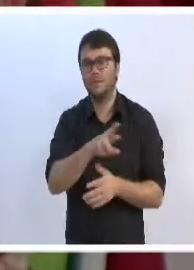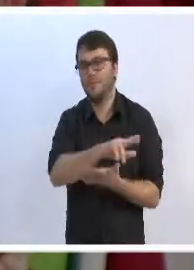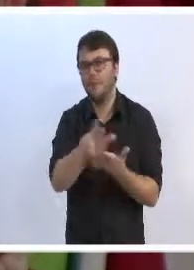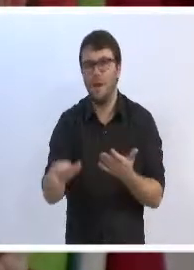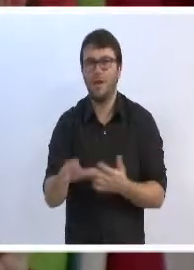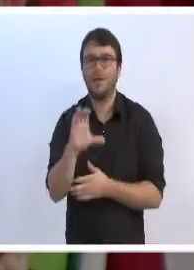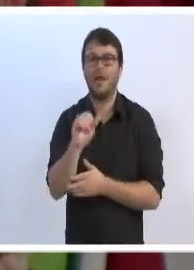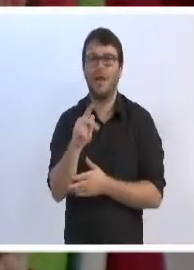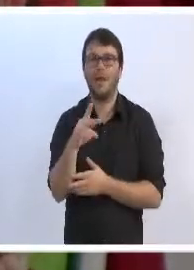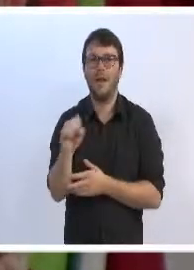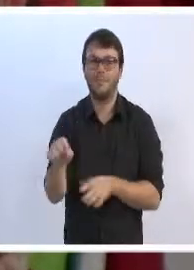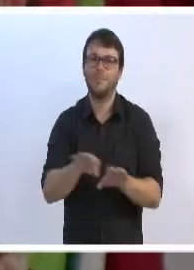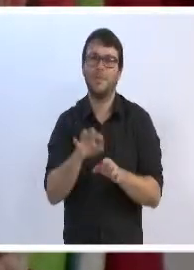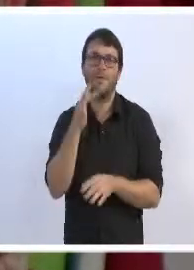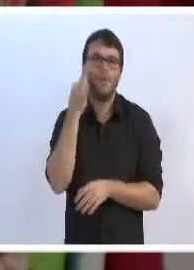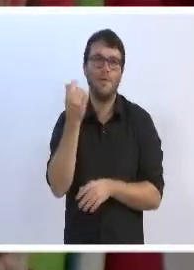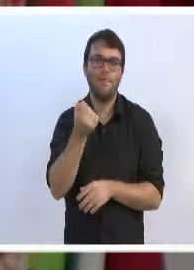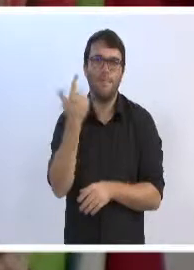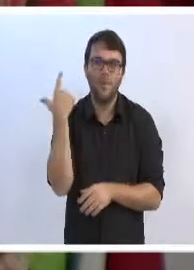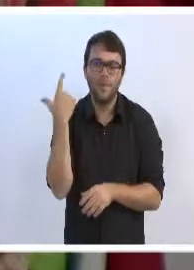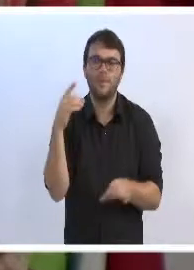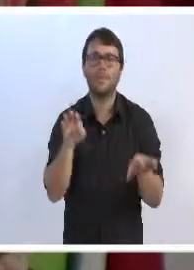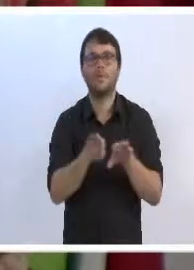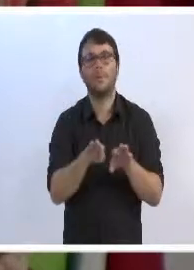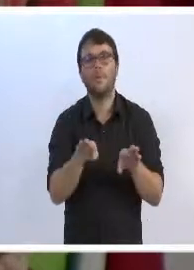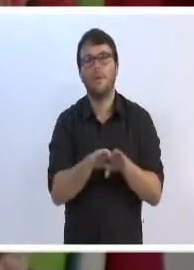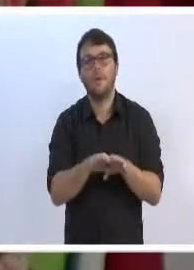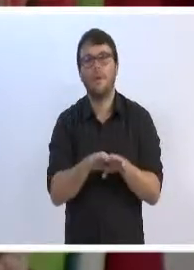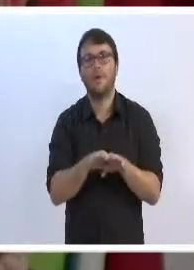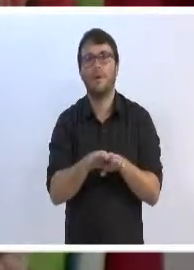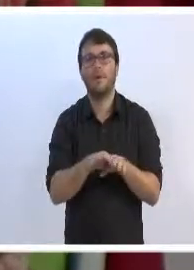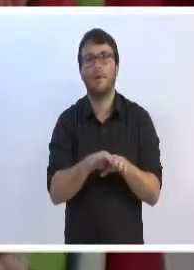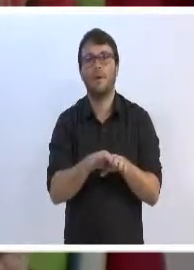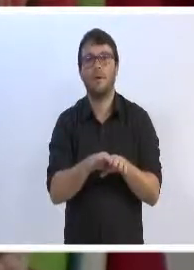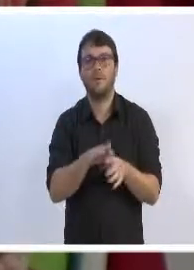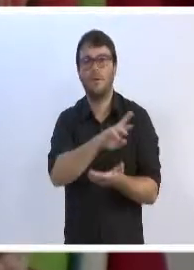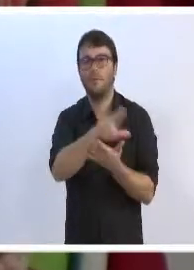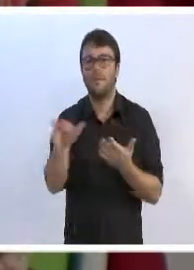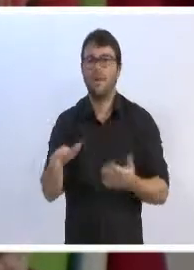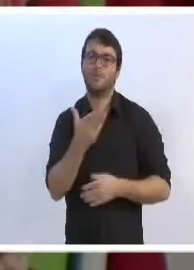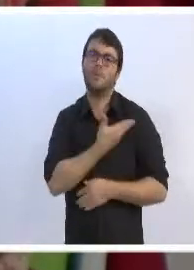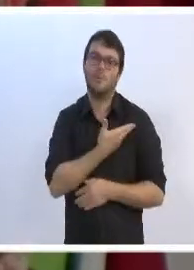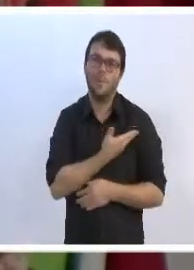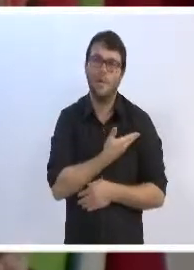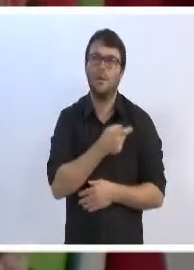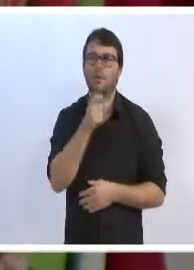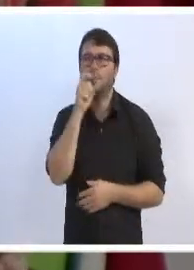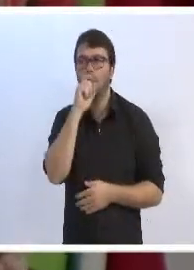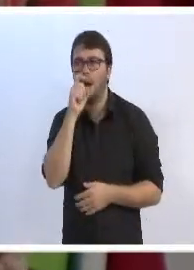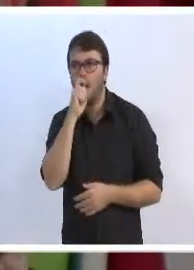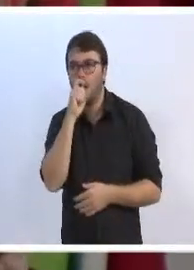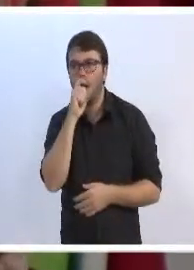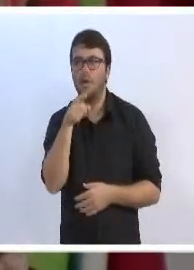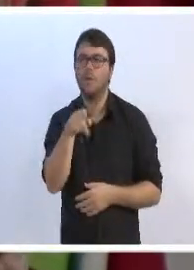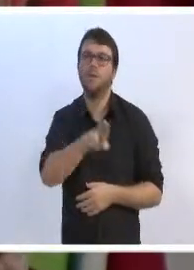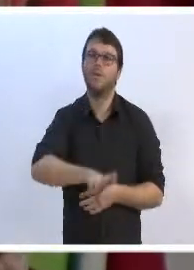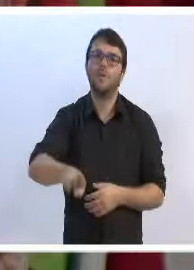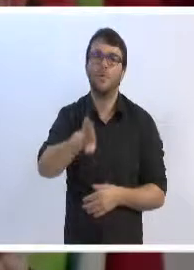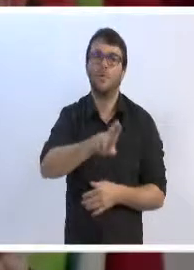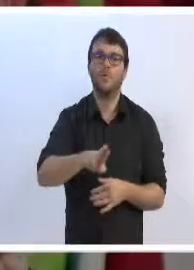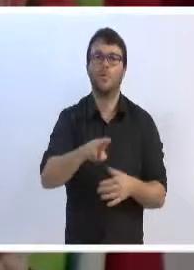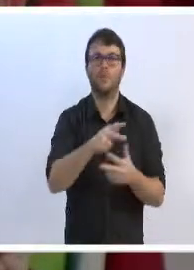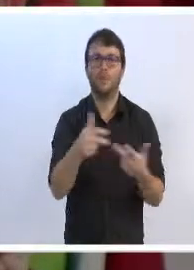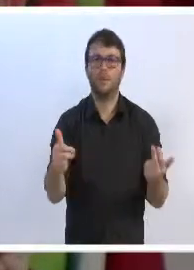furb e também os amigos pais e usuários do nosso sistema